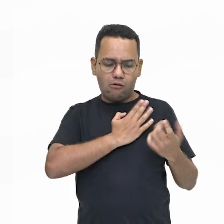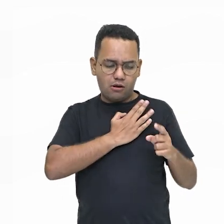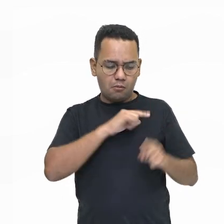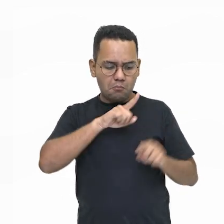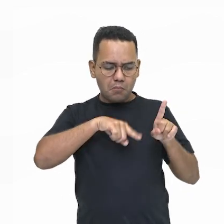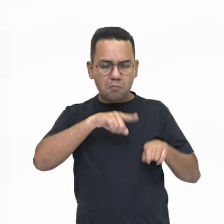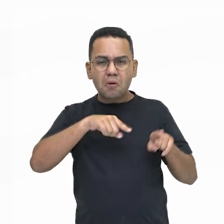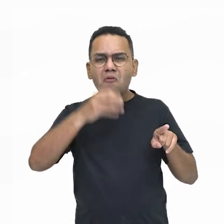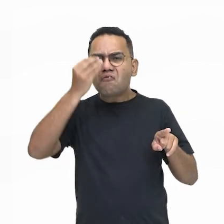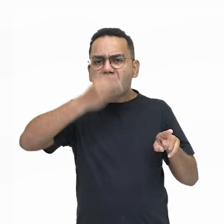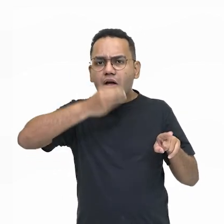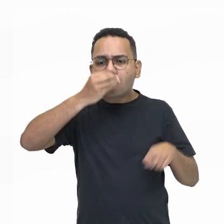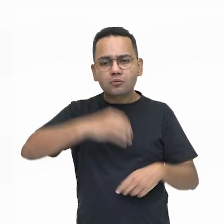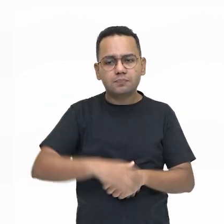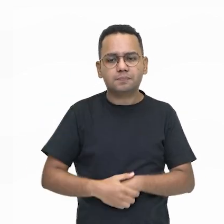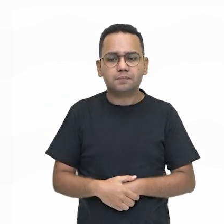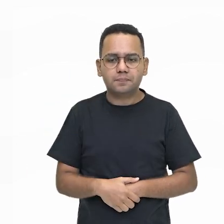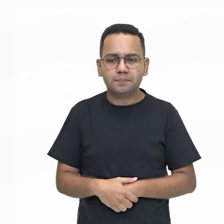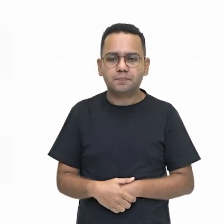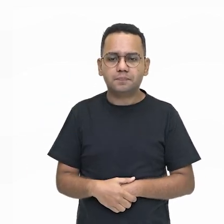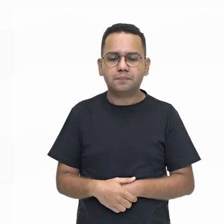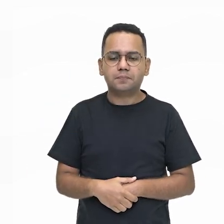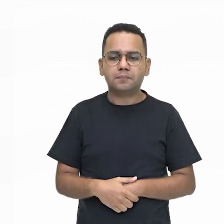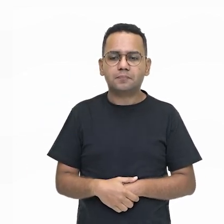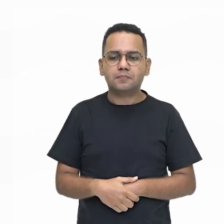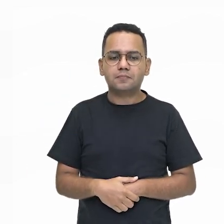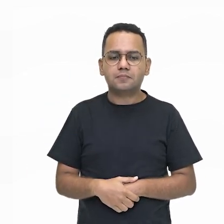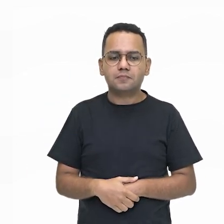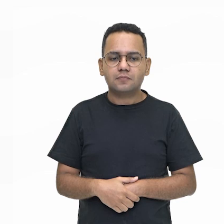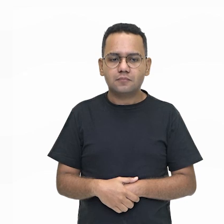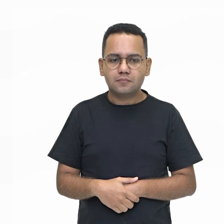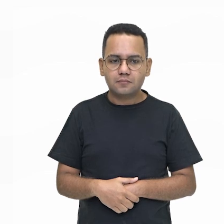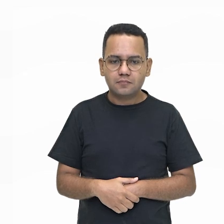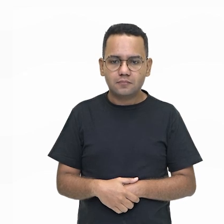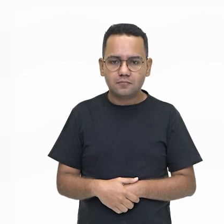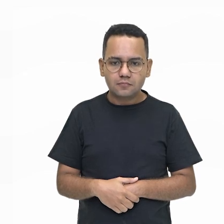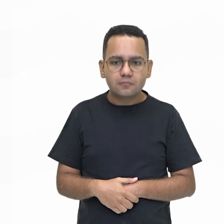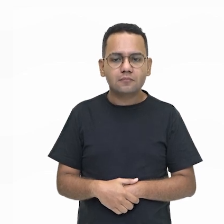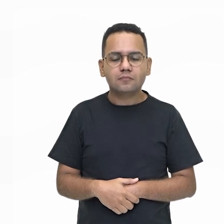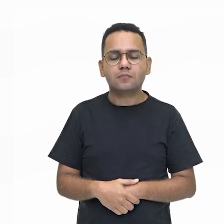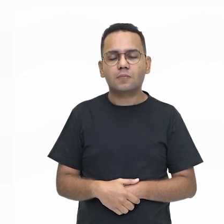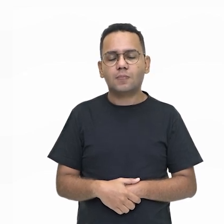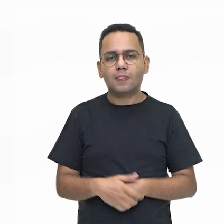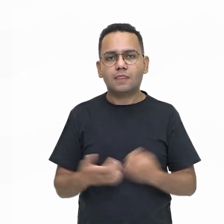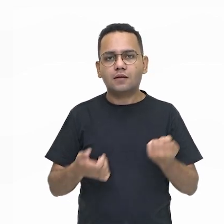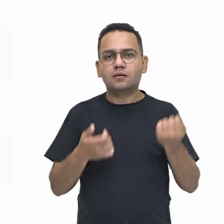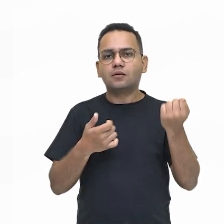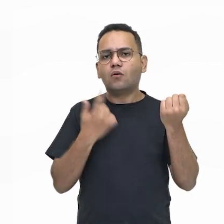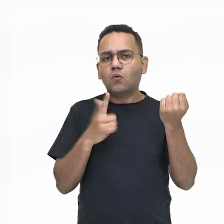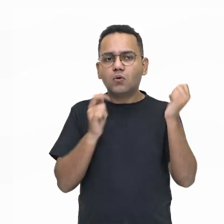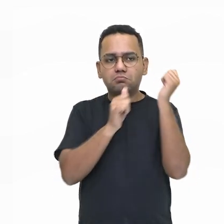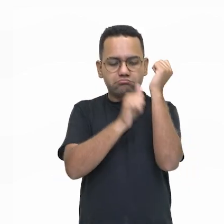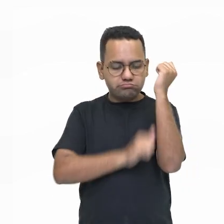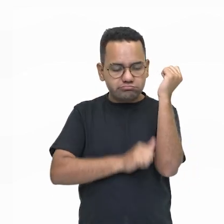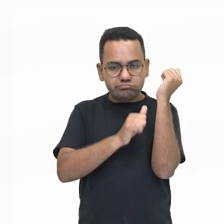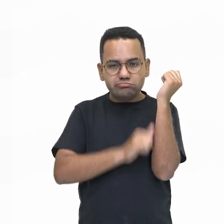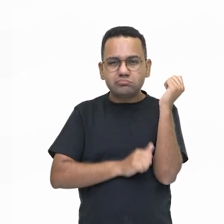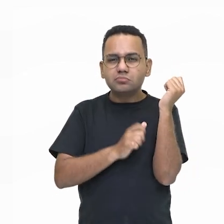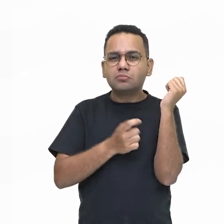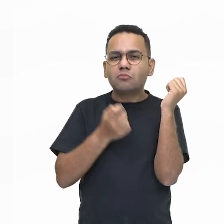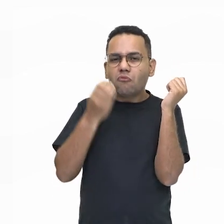insuficiência cardíaca e doença arterial periférica. Olha lá, gente,